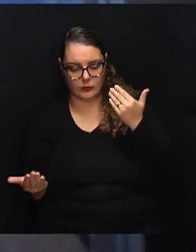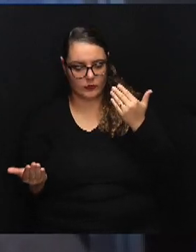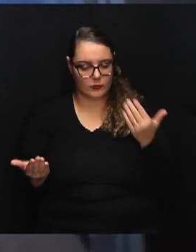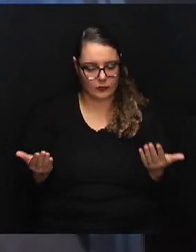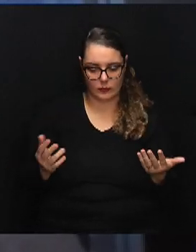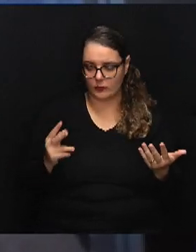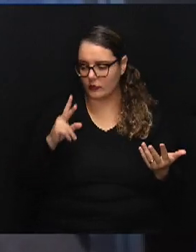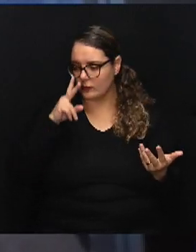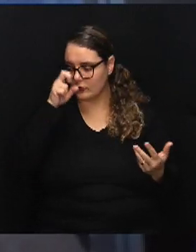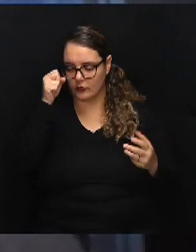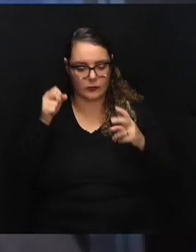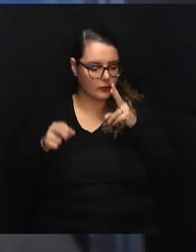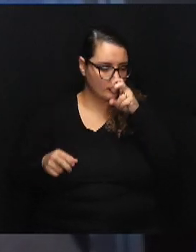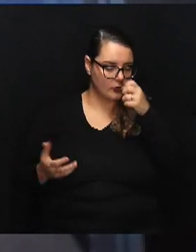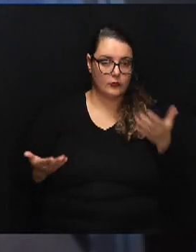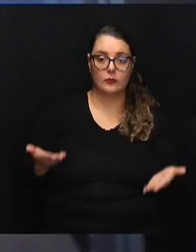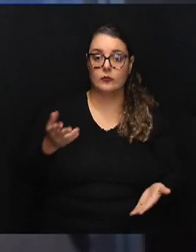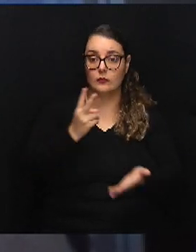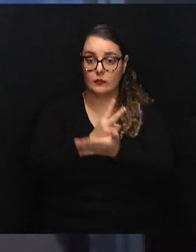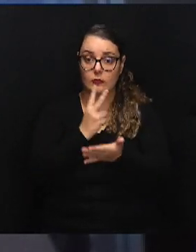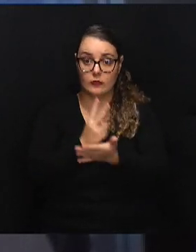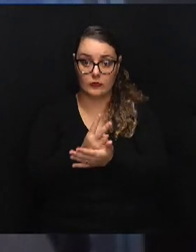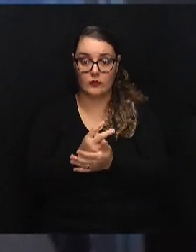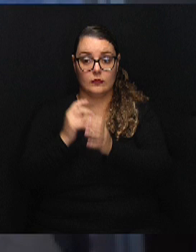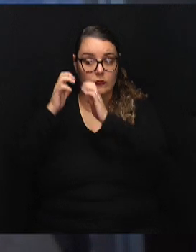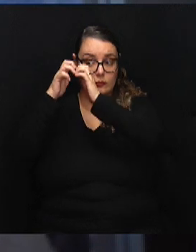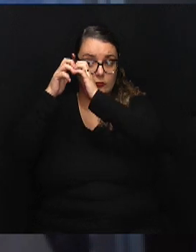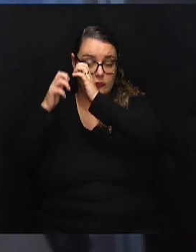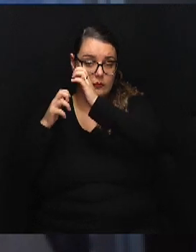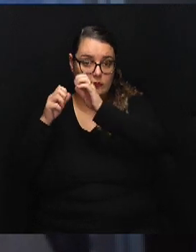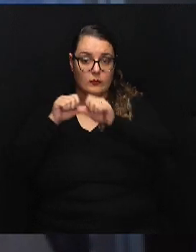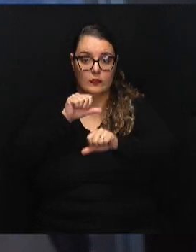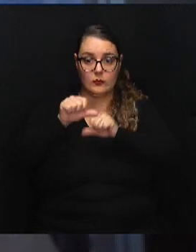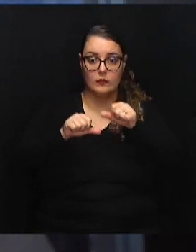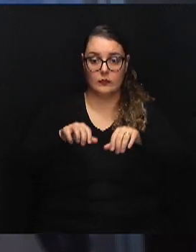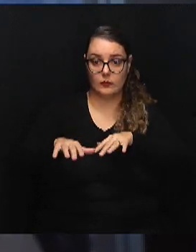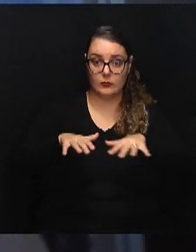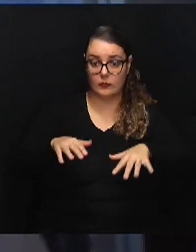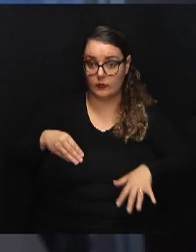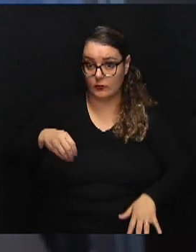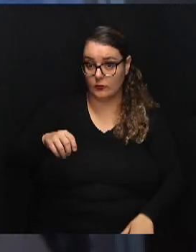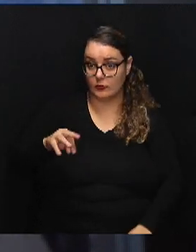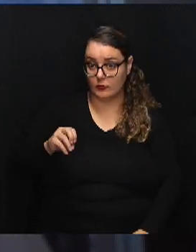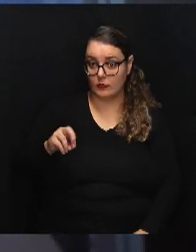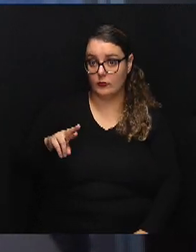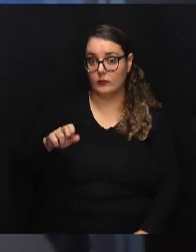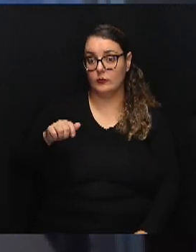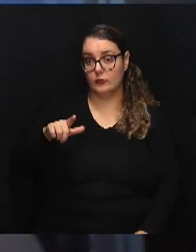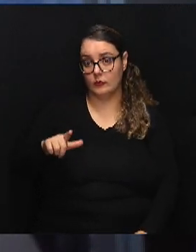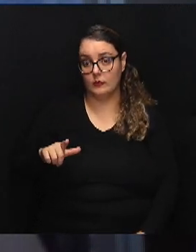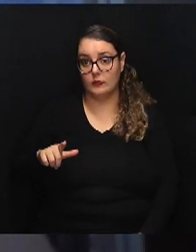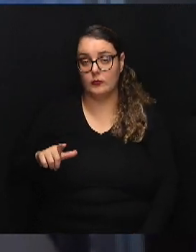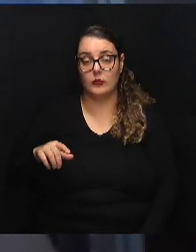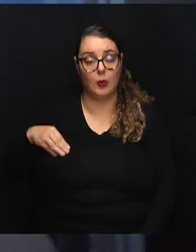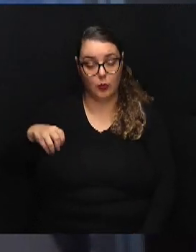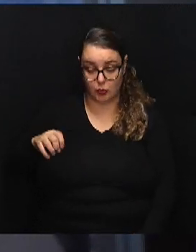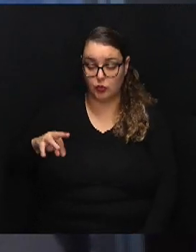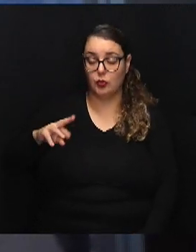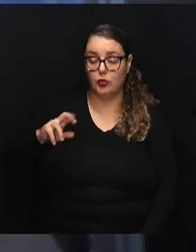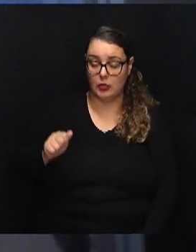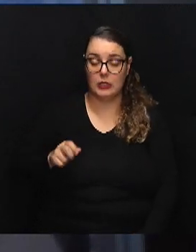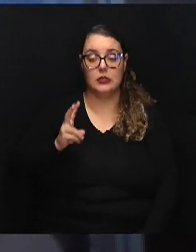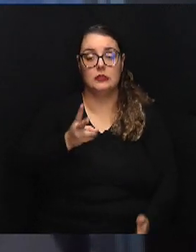outro sempre, né? Porque o AVC, a alteração motora, ela é sempre unilateral, né? Então, ele vai fazer um